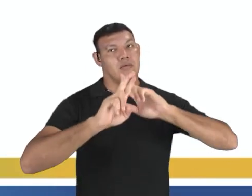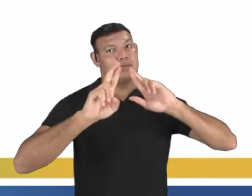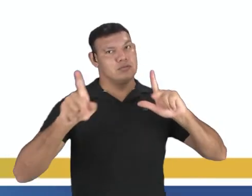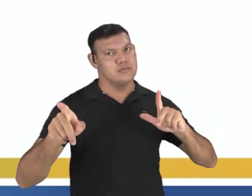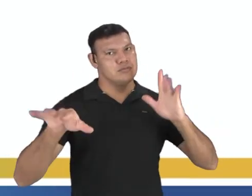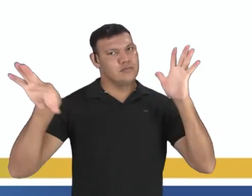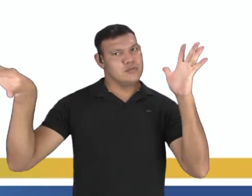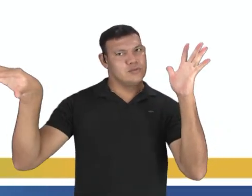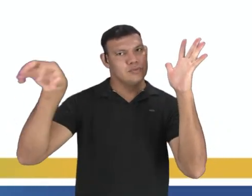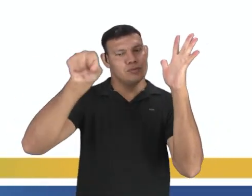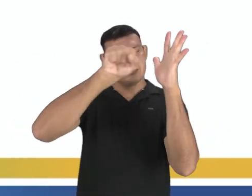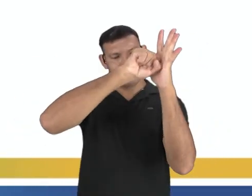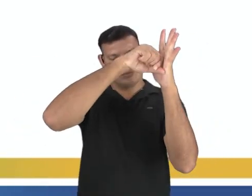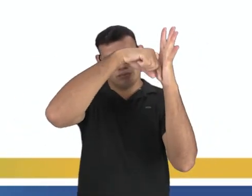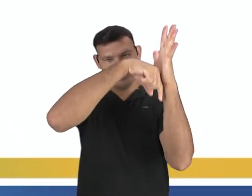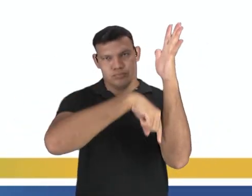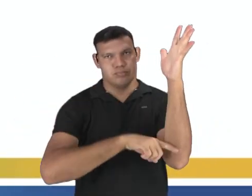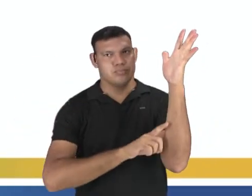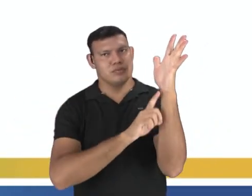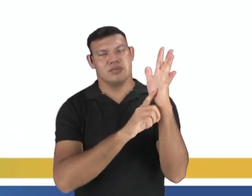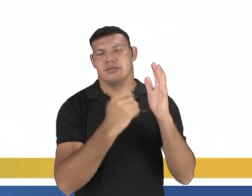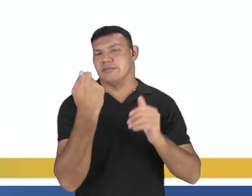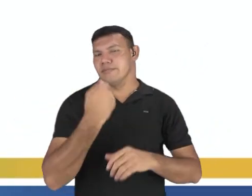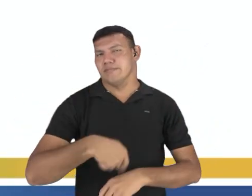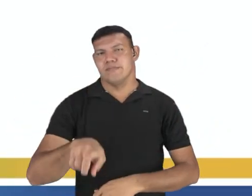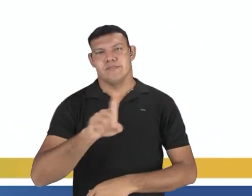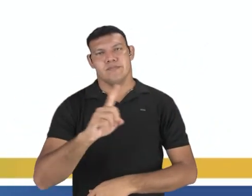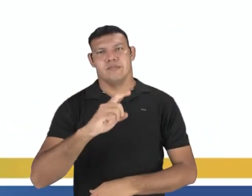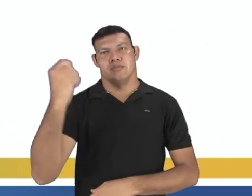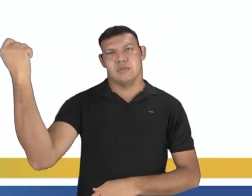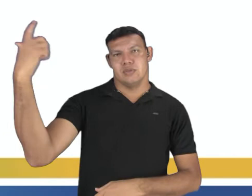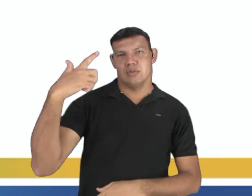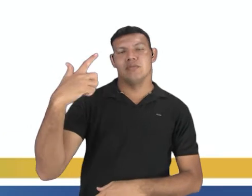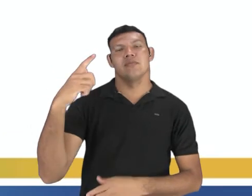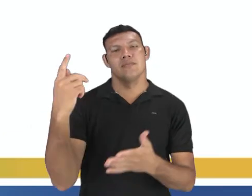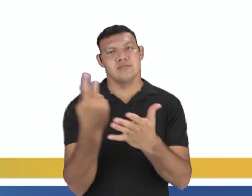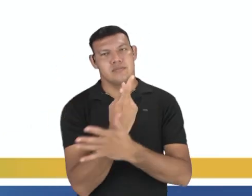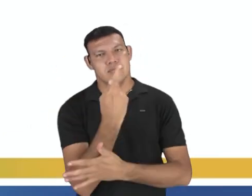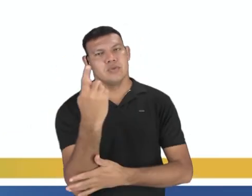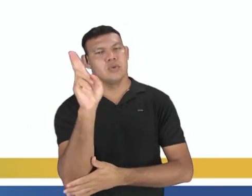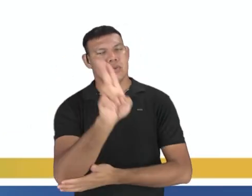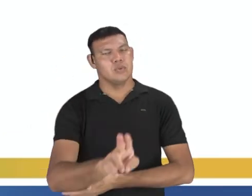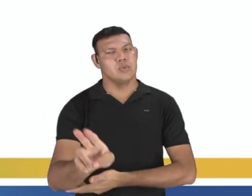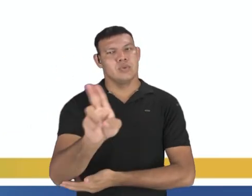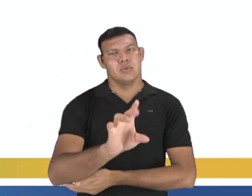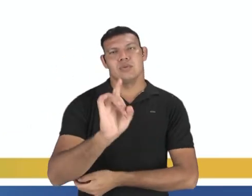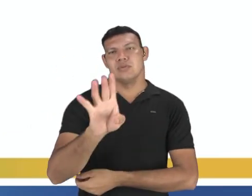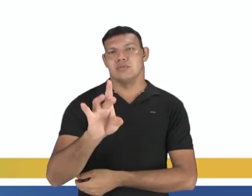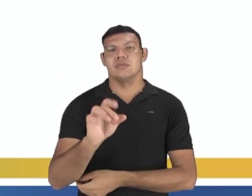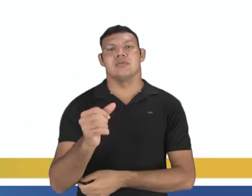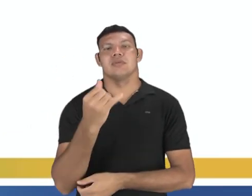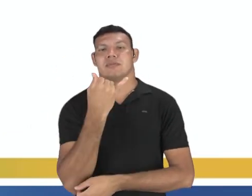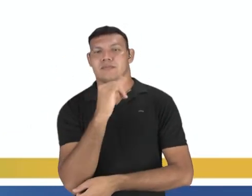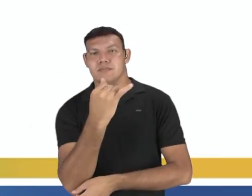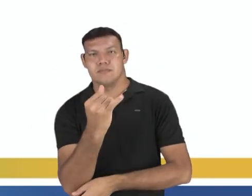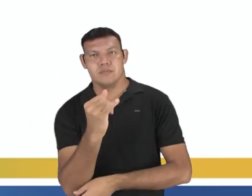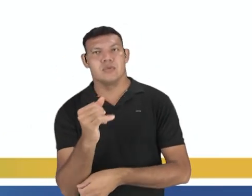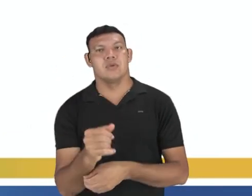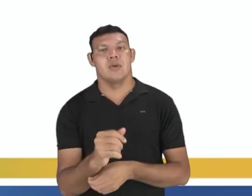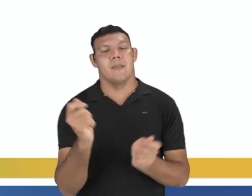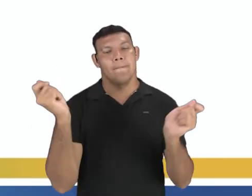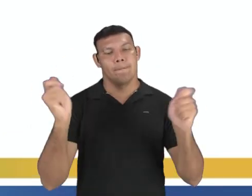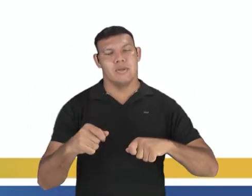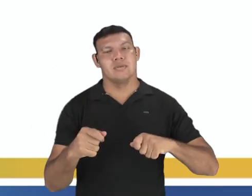processo que se difere muito da fotossíntese. Ele não precisa de energia luminosa para acontecer. Ele utiliza somente as